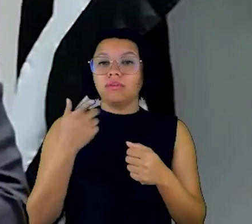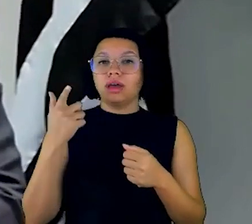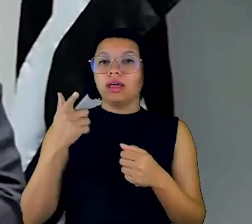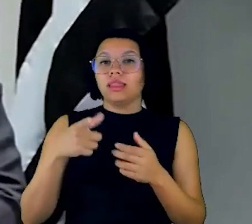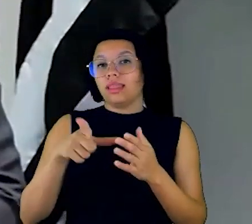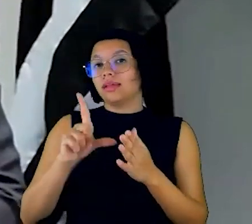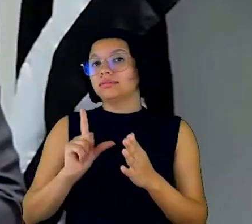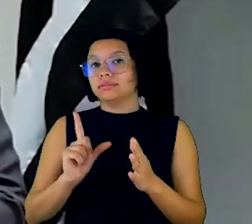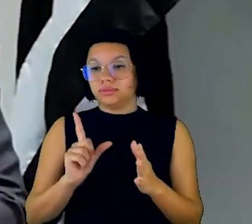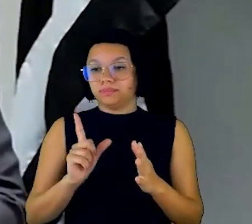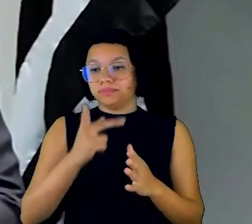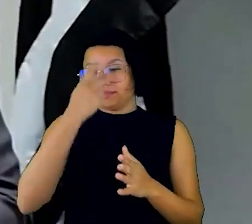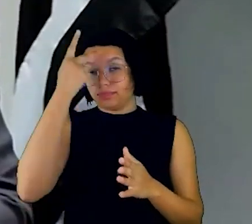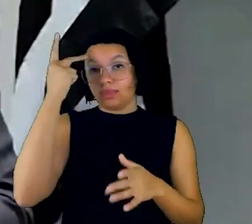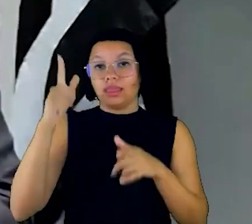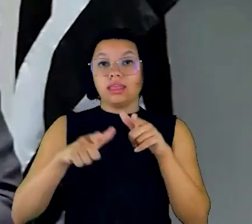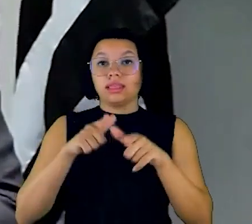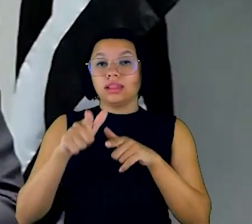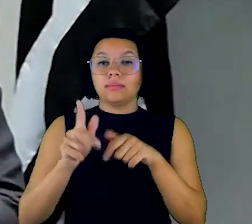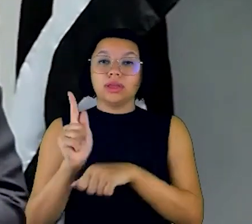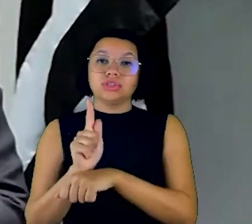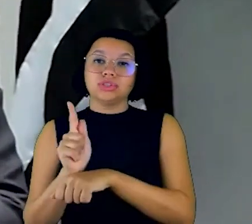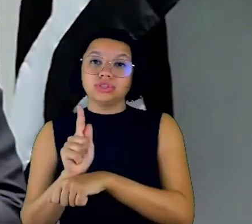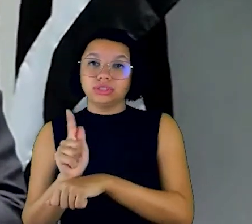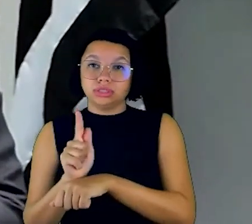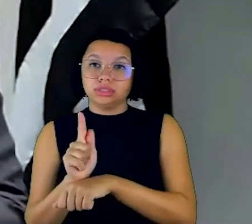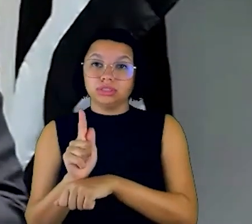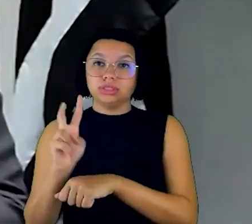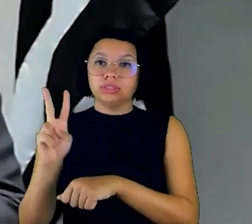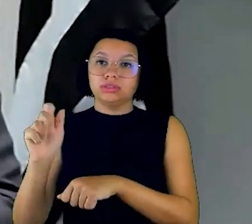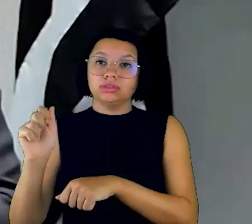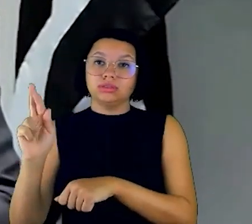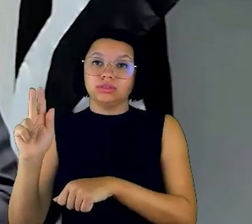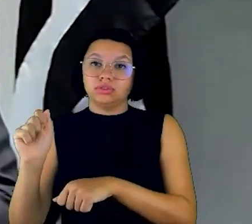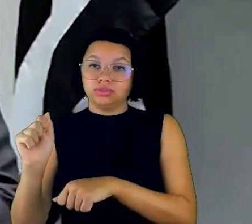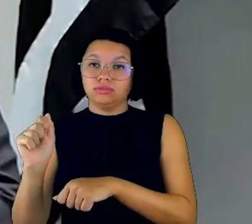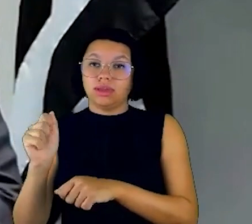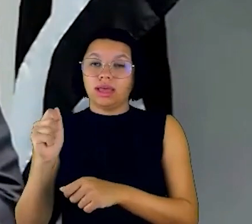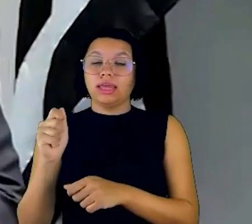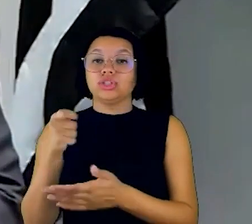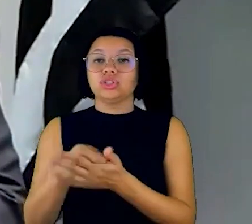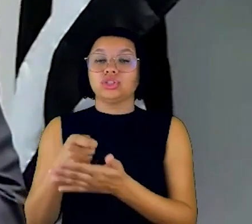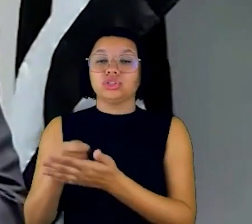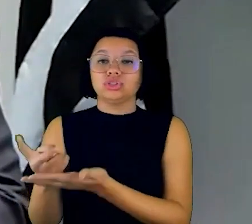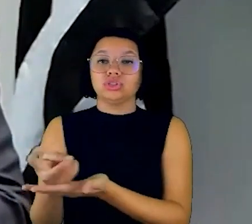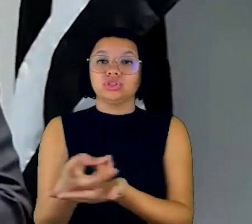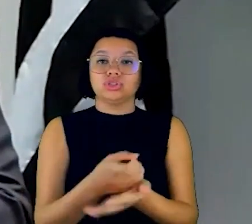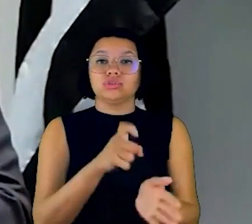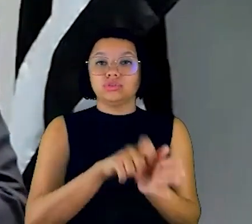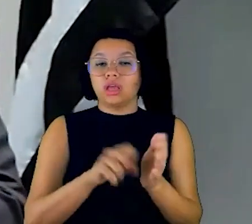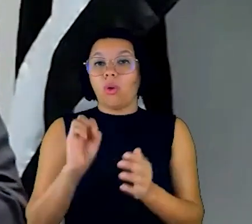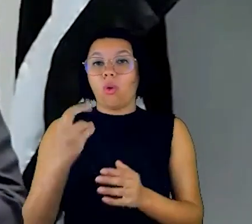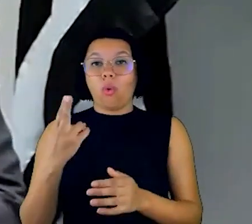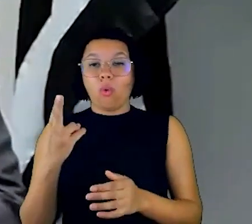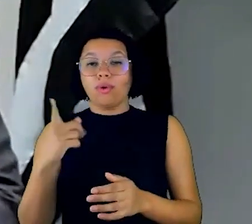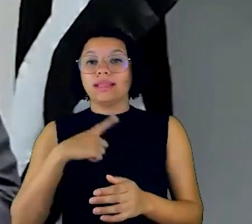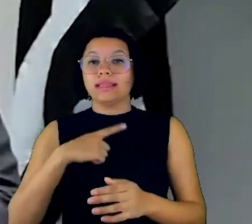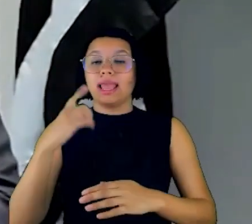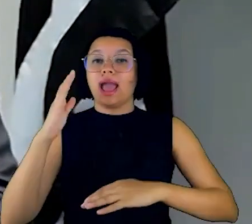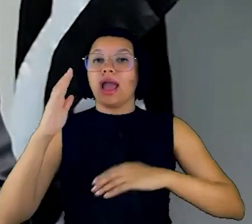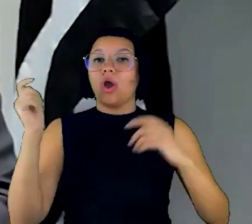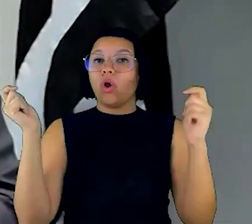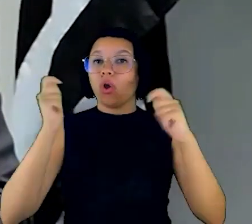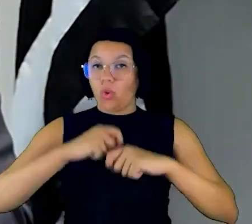quem opera com gestão de vara de execução fiscal ou vara com competência de execução fiscal, hoje tem que